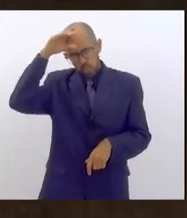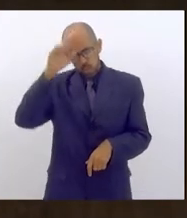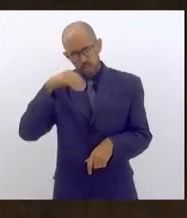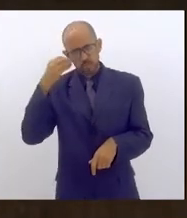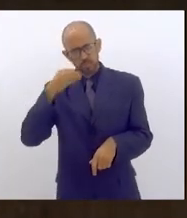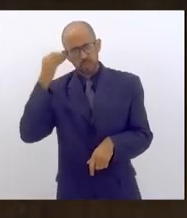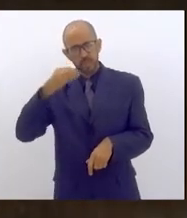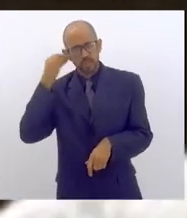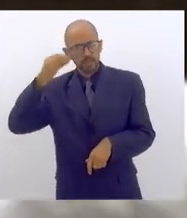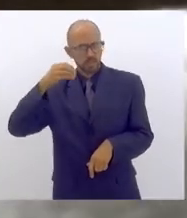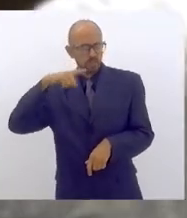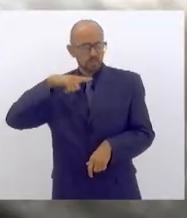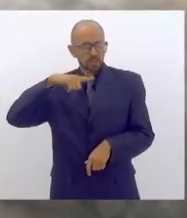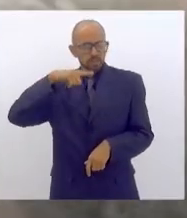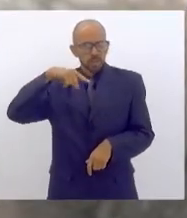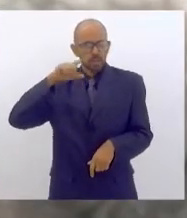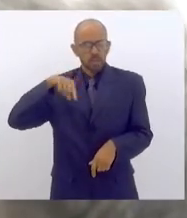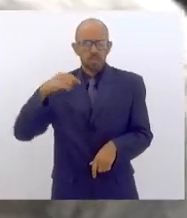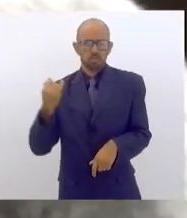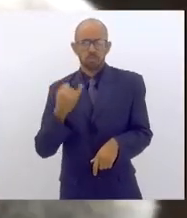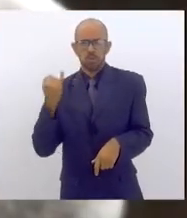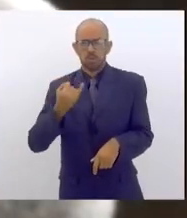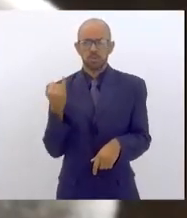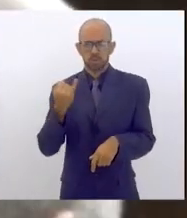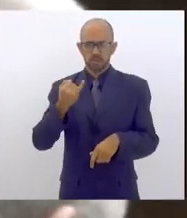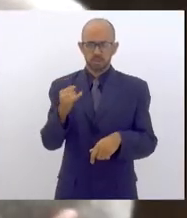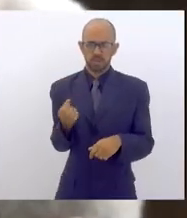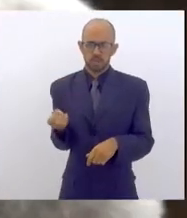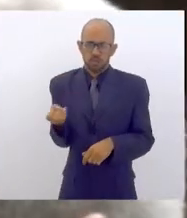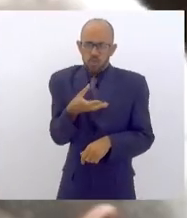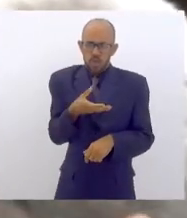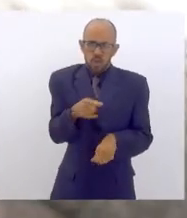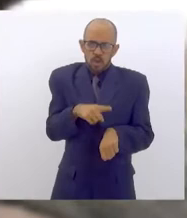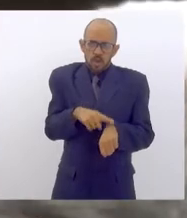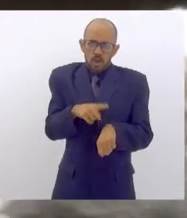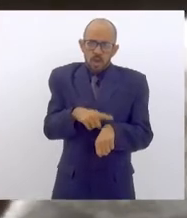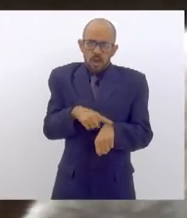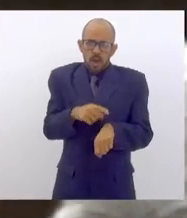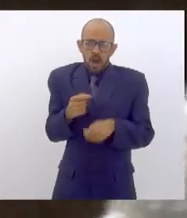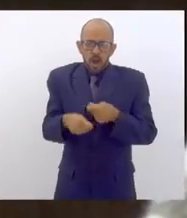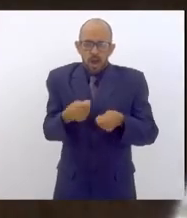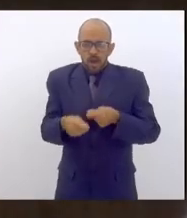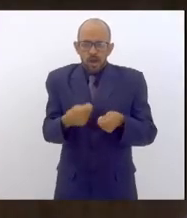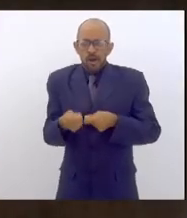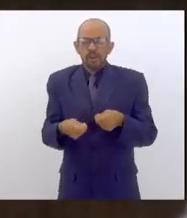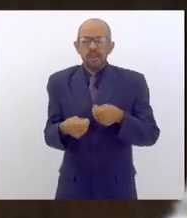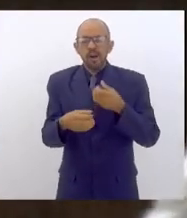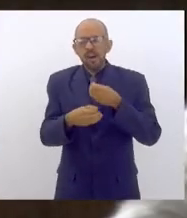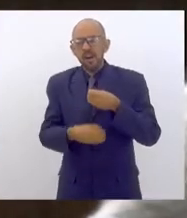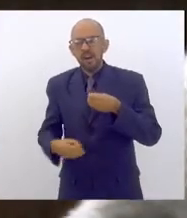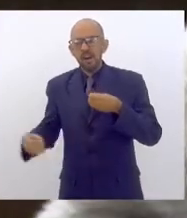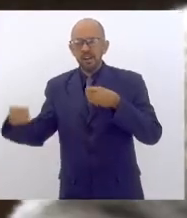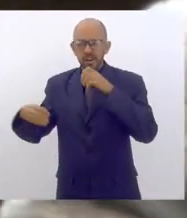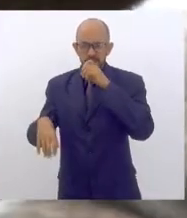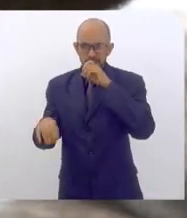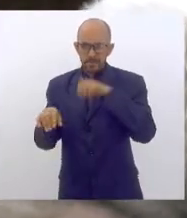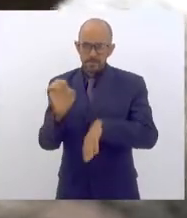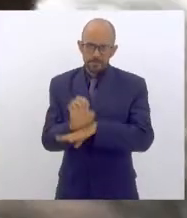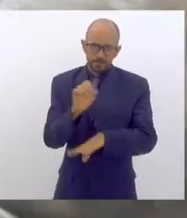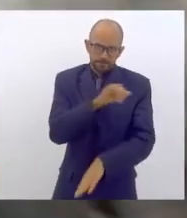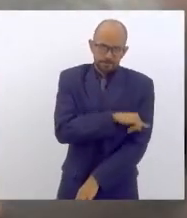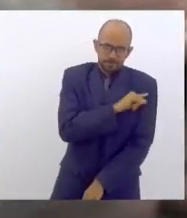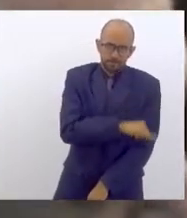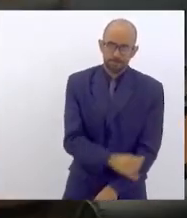e que muito serão importantes nesse novo momento da gestão do saneamento no Estado do Rio de